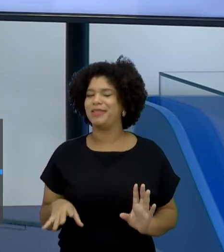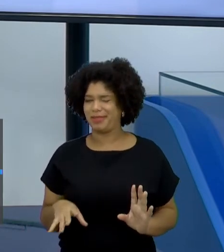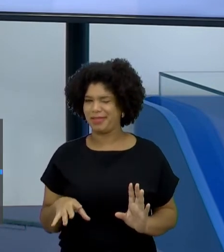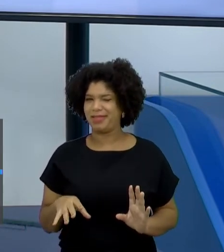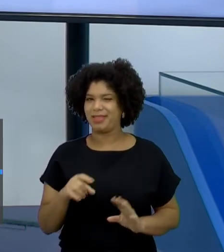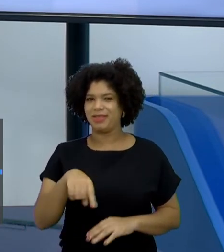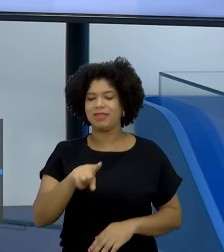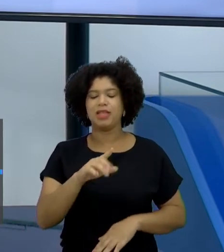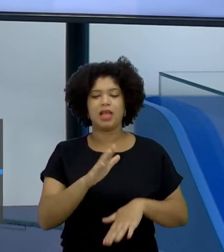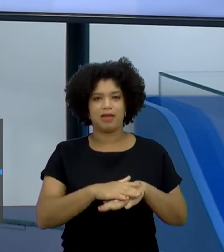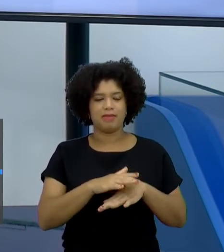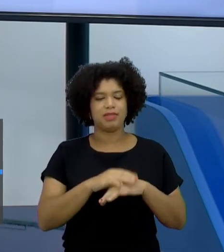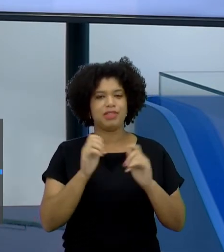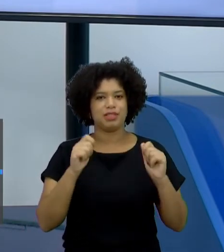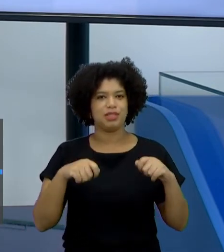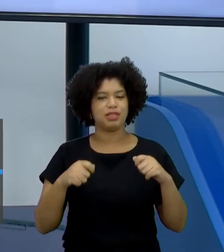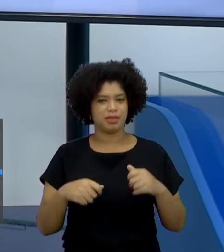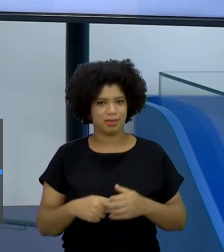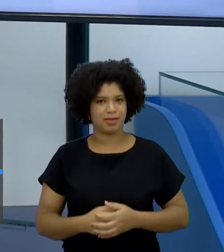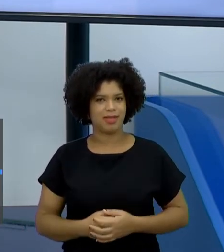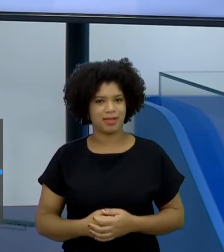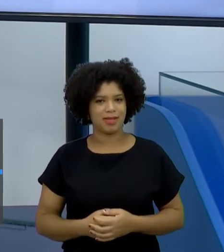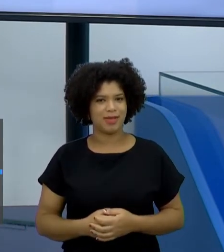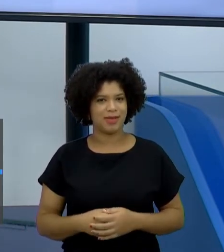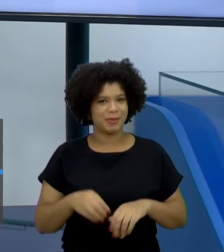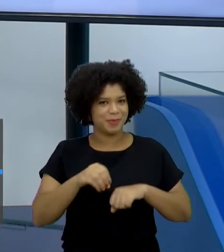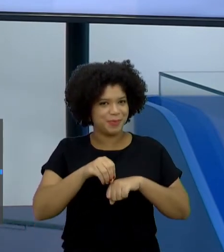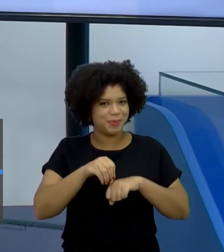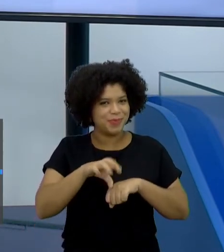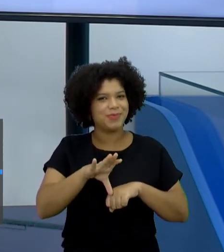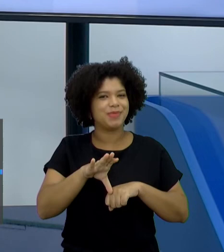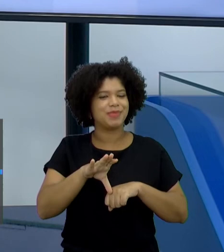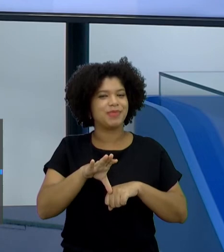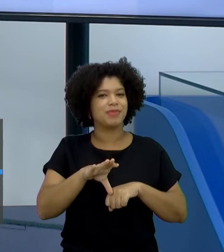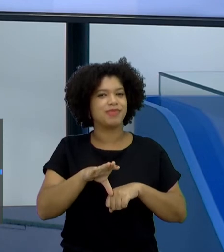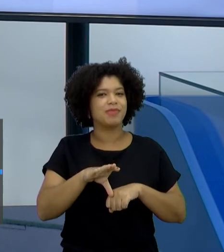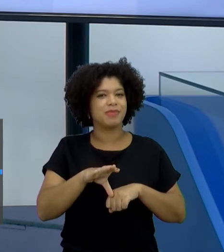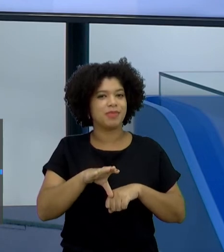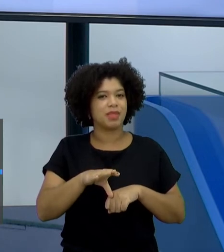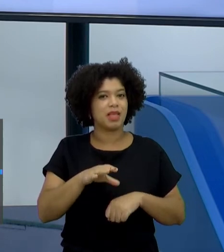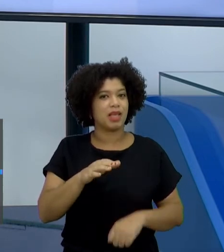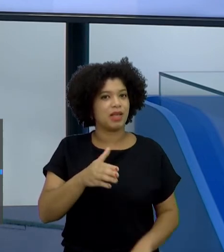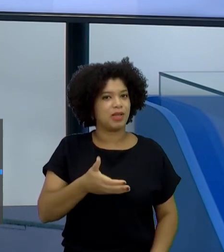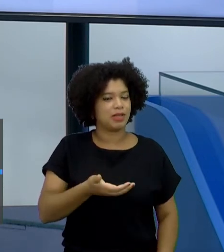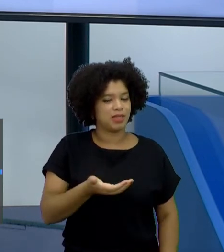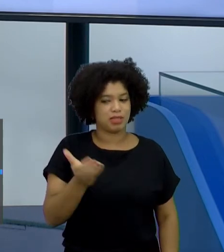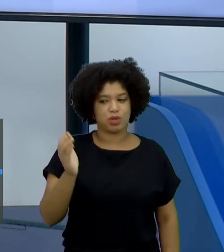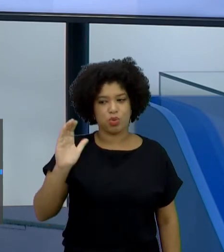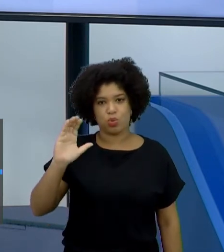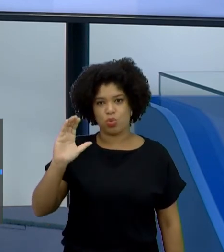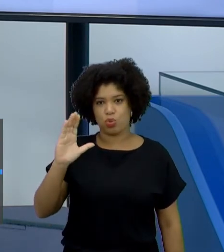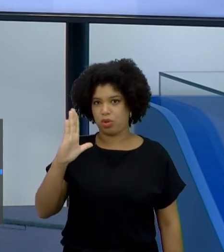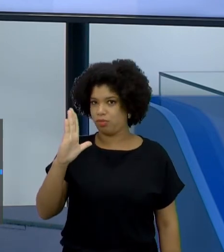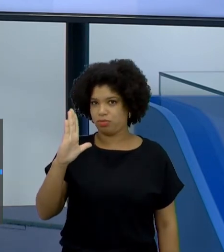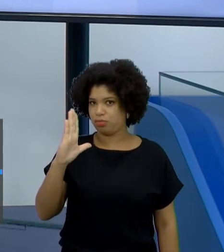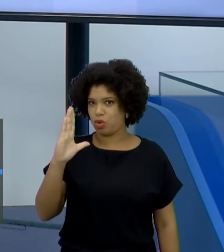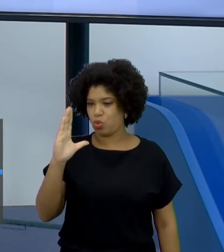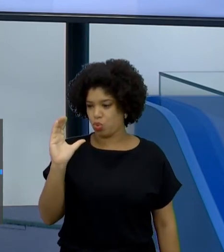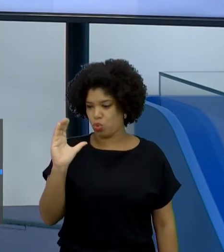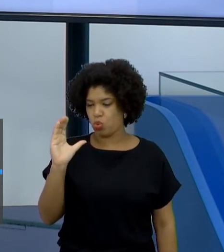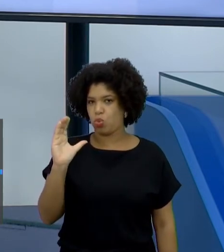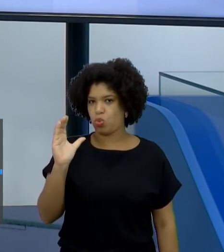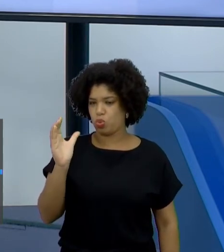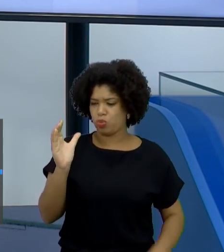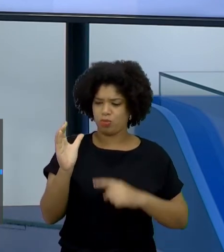te orientar nesse sentido. Dica: se um espelho côncavo pode concentrar